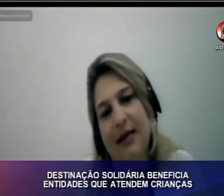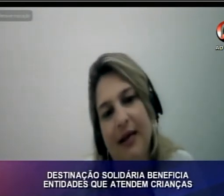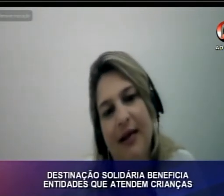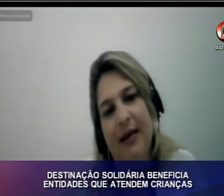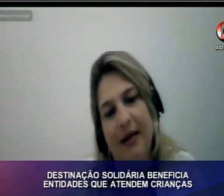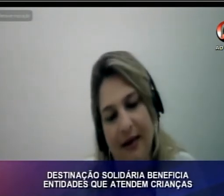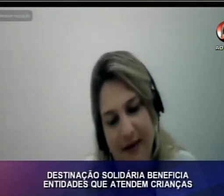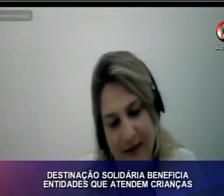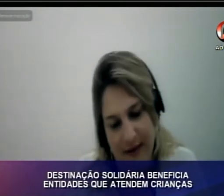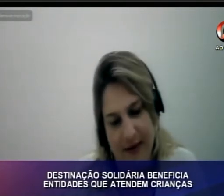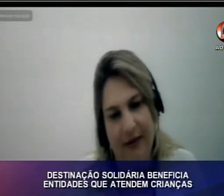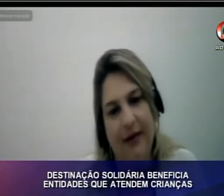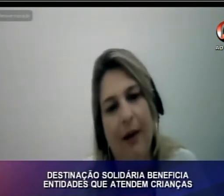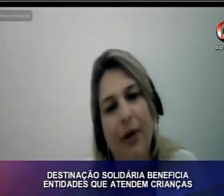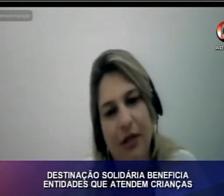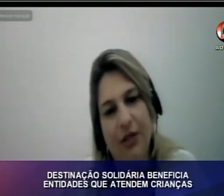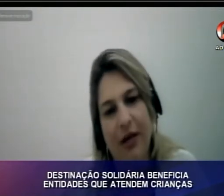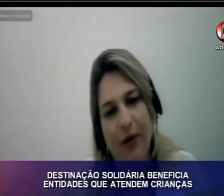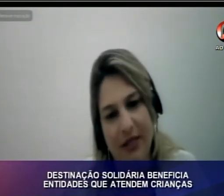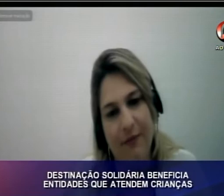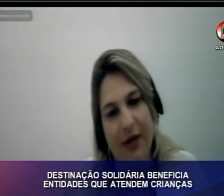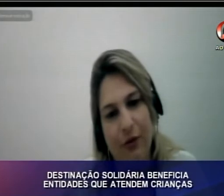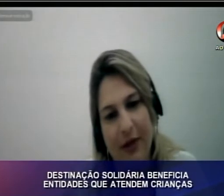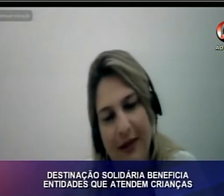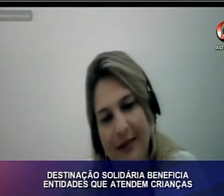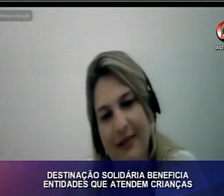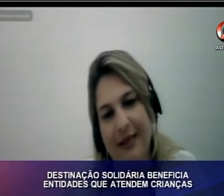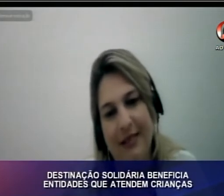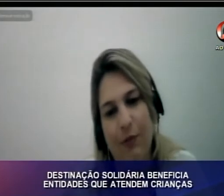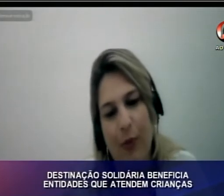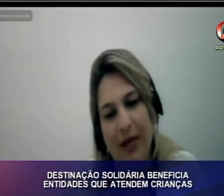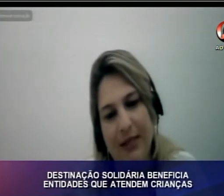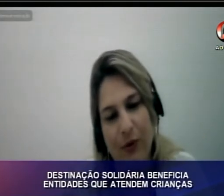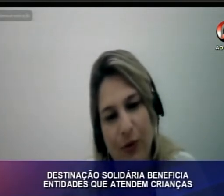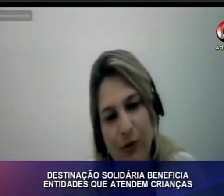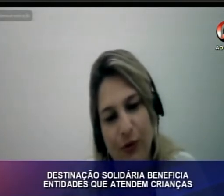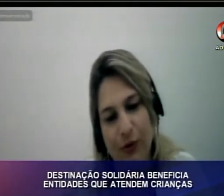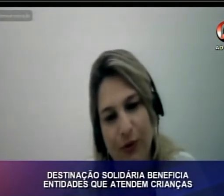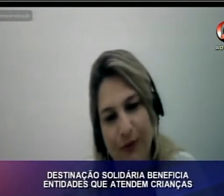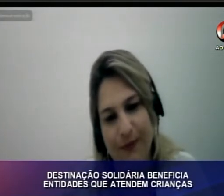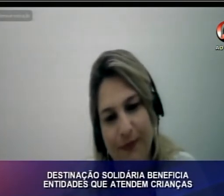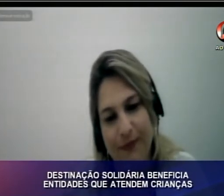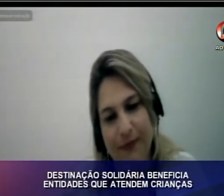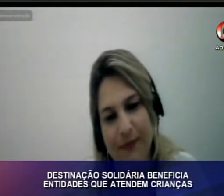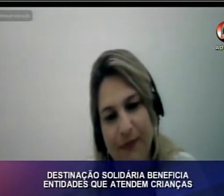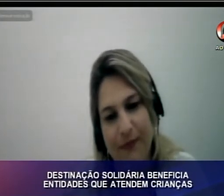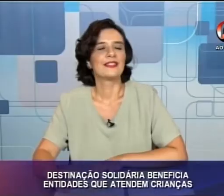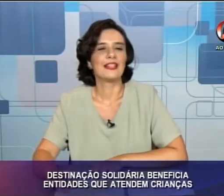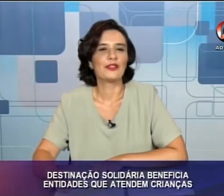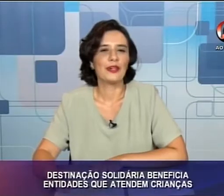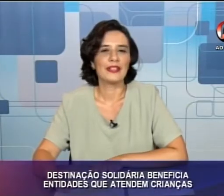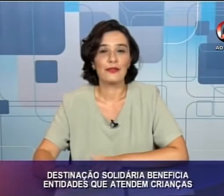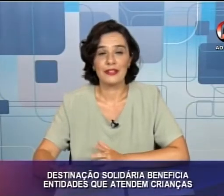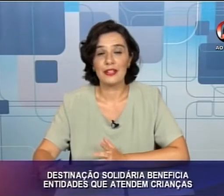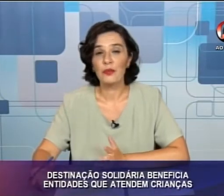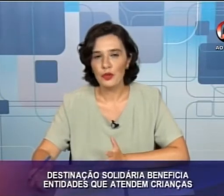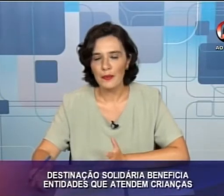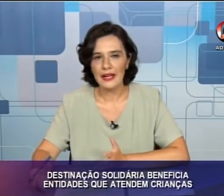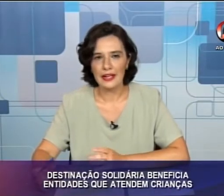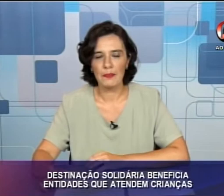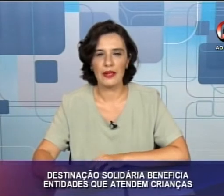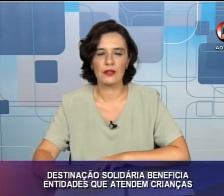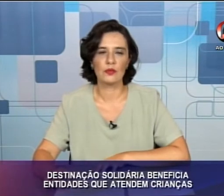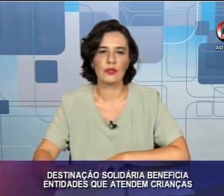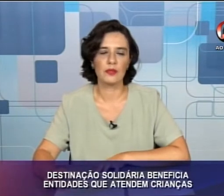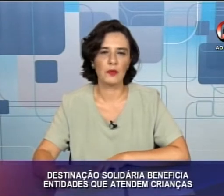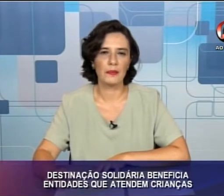áreas, que abrange, né, o crescimento dessa população como um todo. Tá, joia. Então, Fernanda, muito